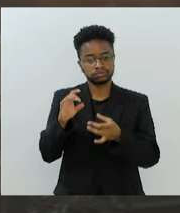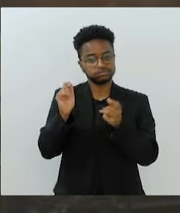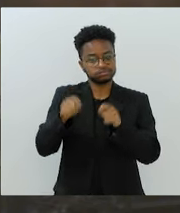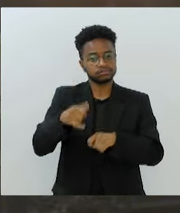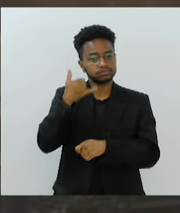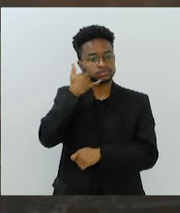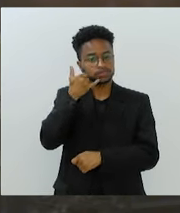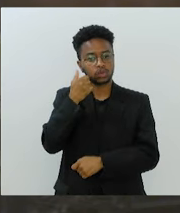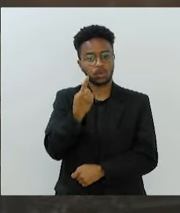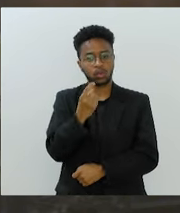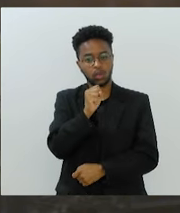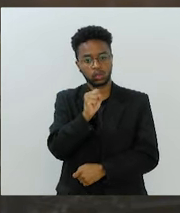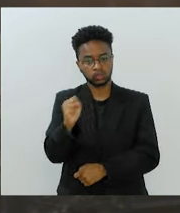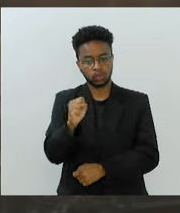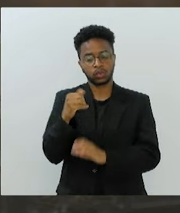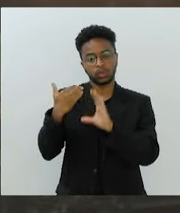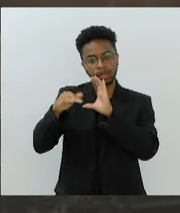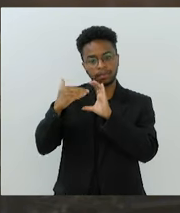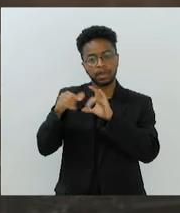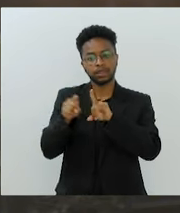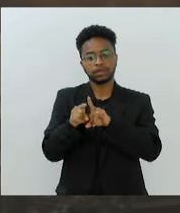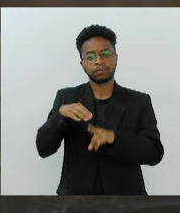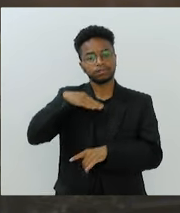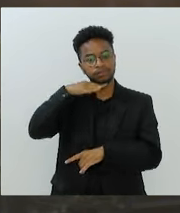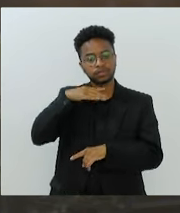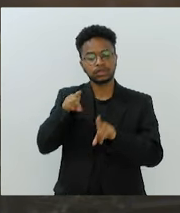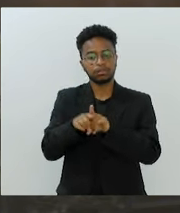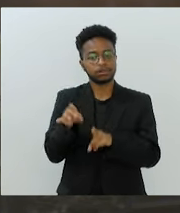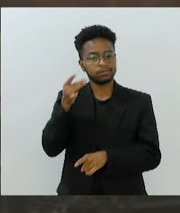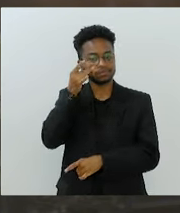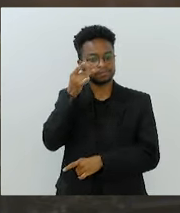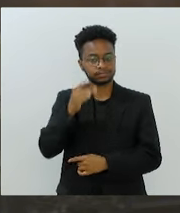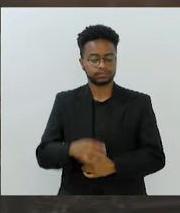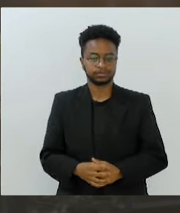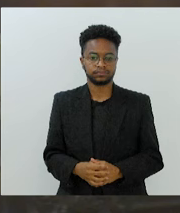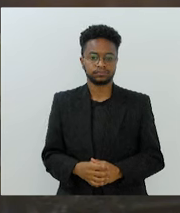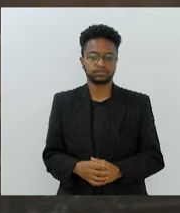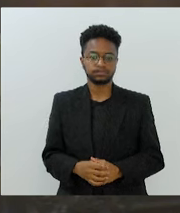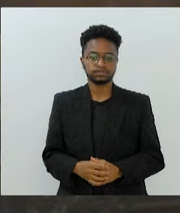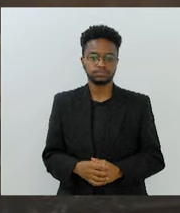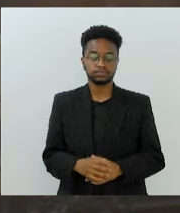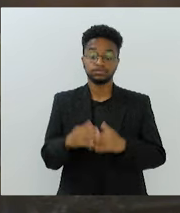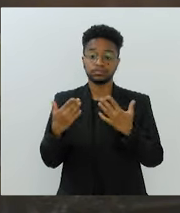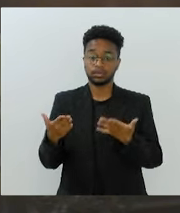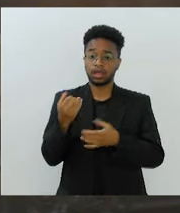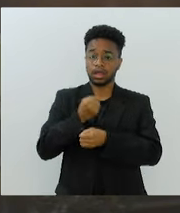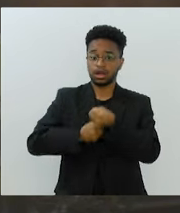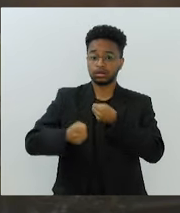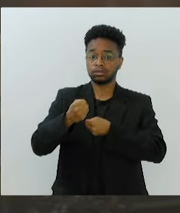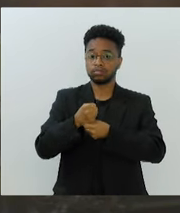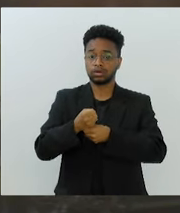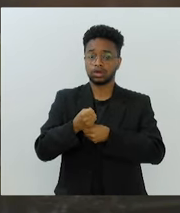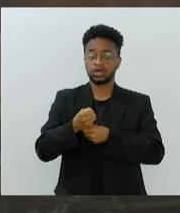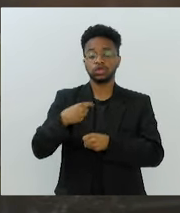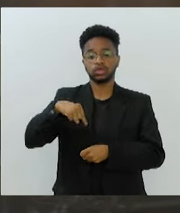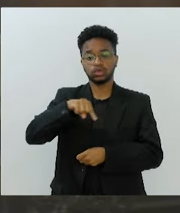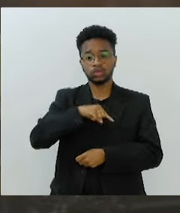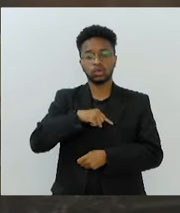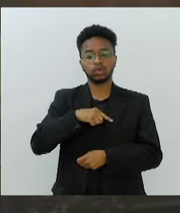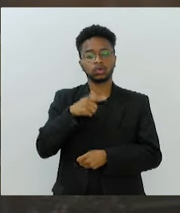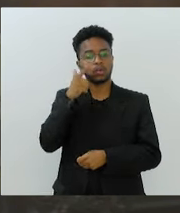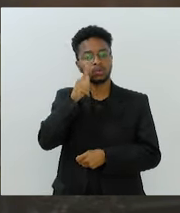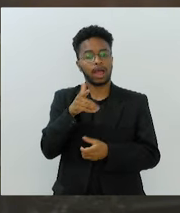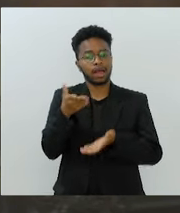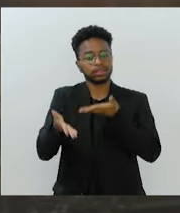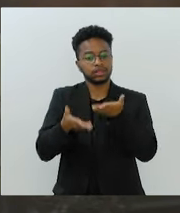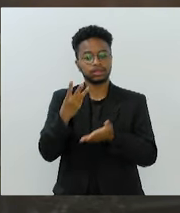e-mail, pelo chat e pessoalmente. Ano passado, a gente fez 3 milhões de atendimentos